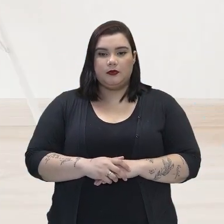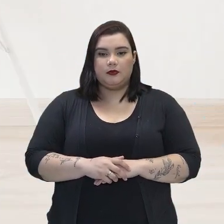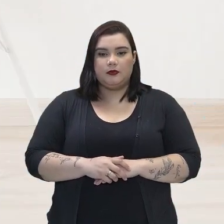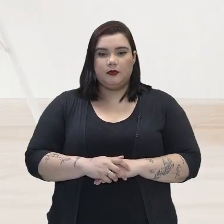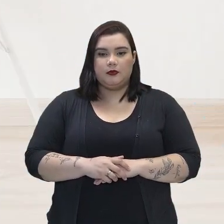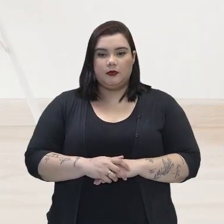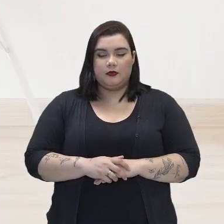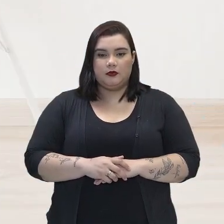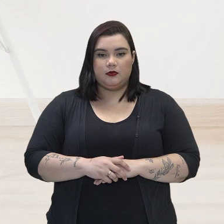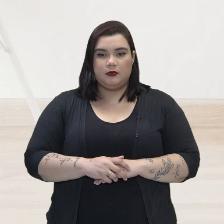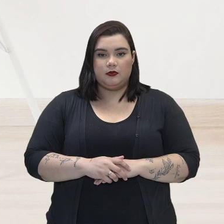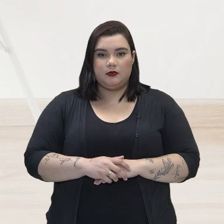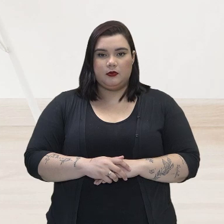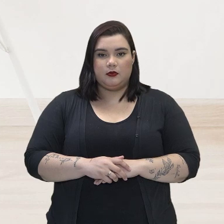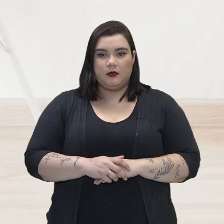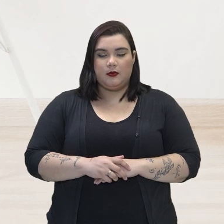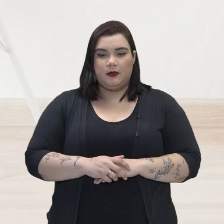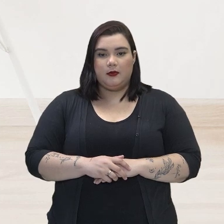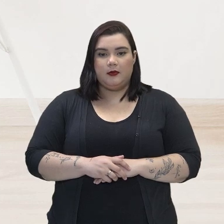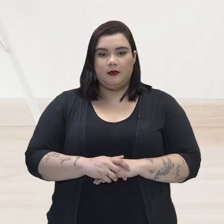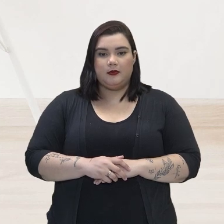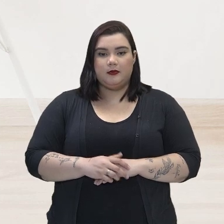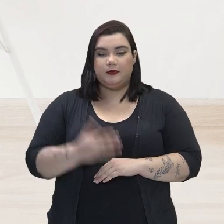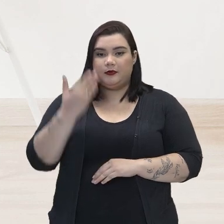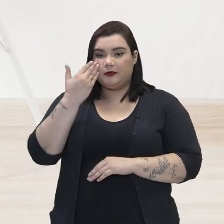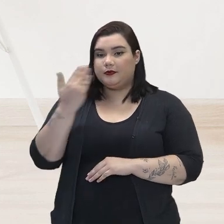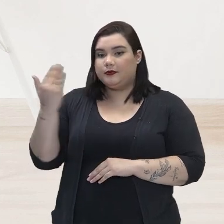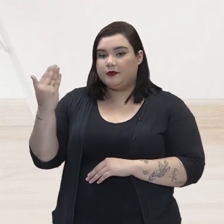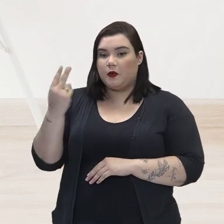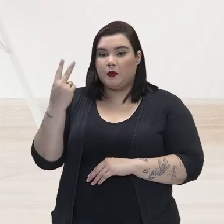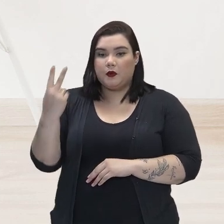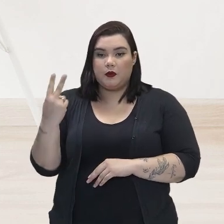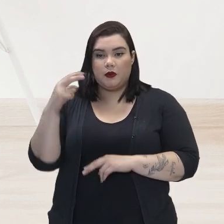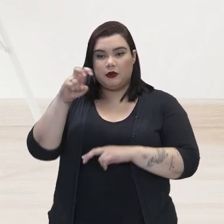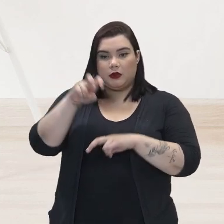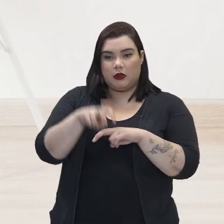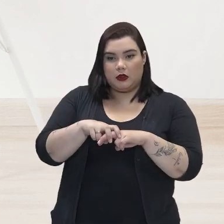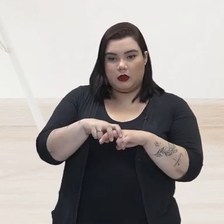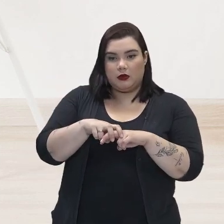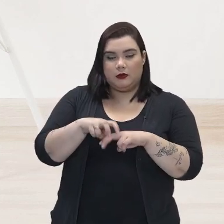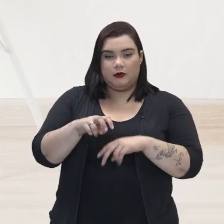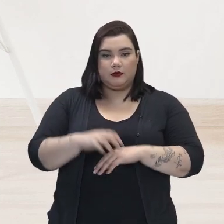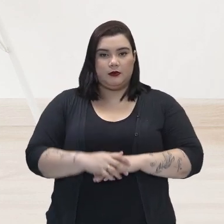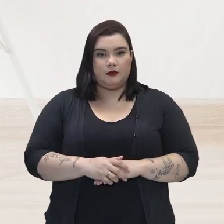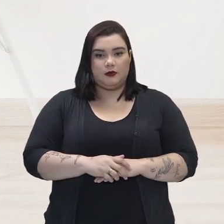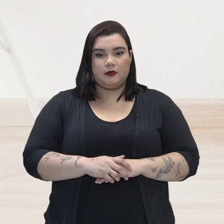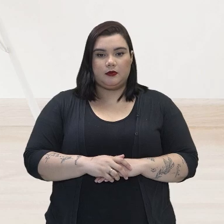Two chairs. Duas cadeiras.